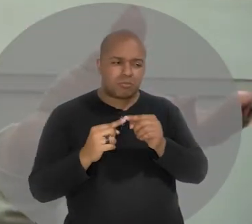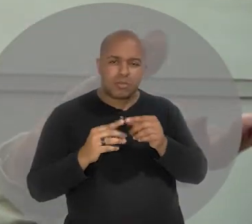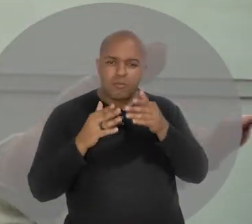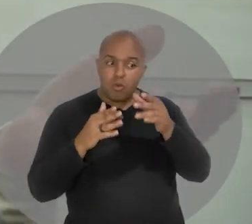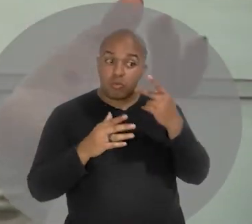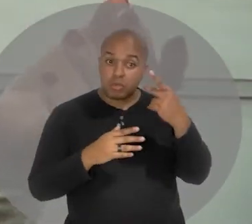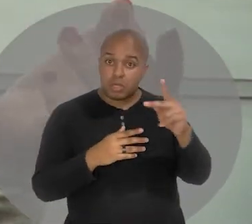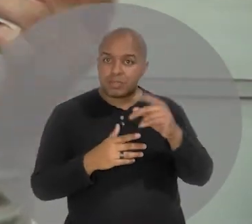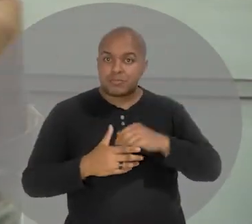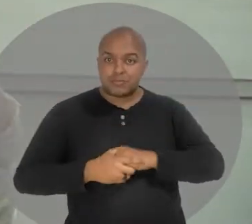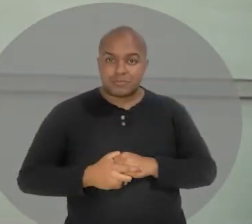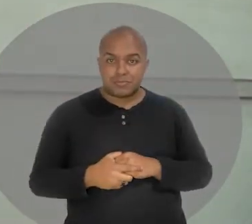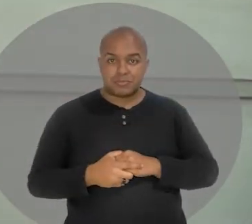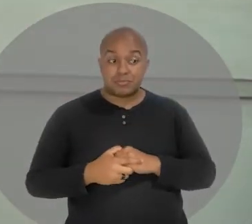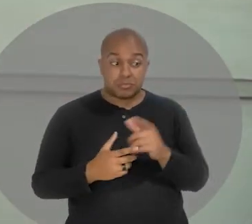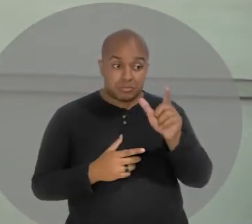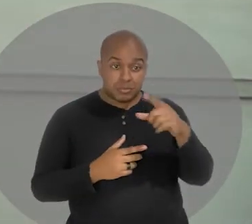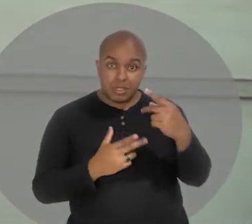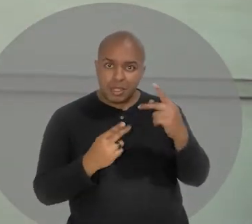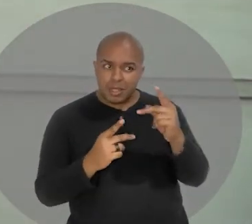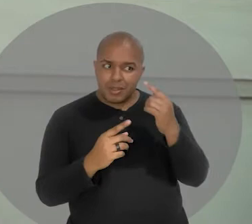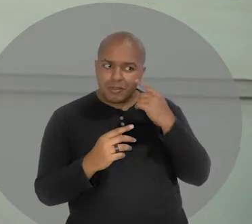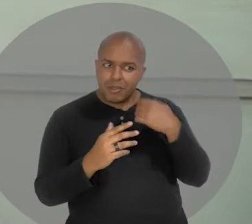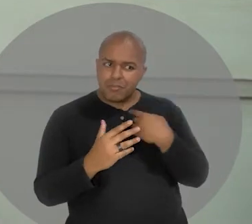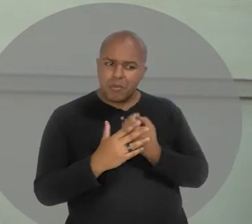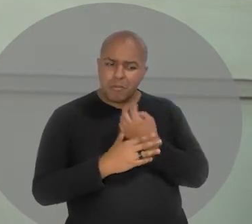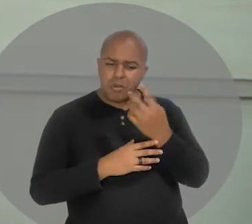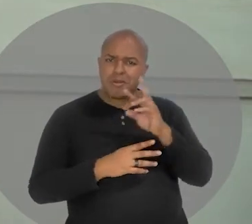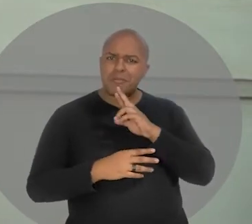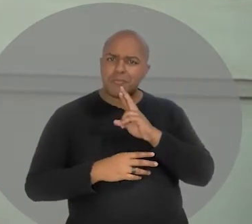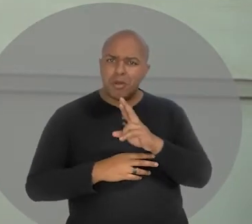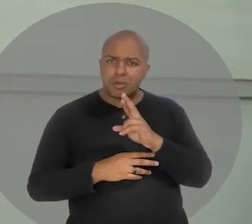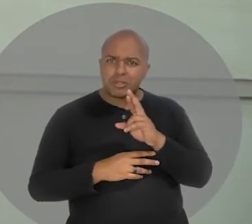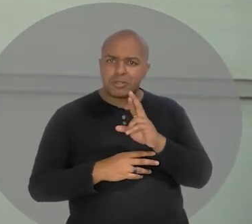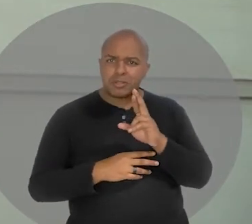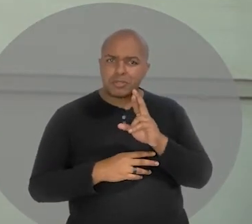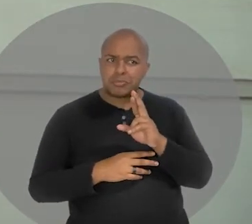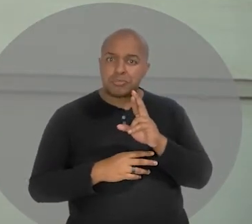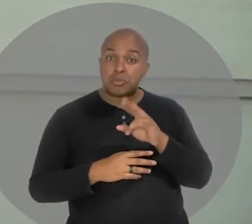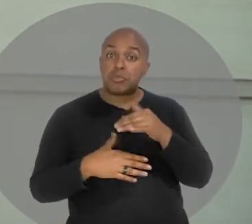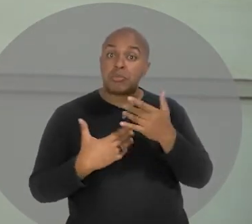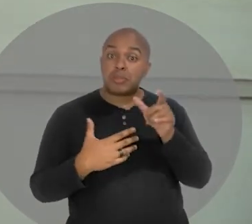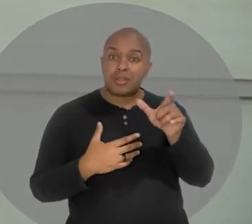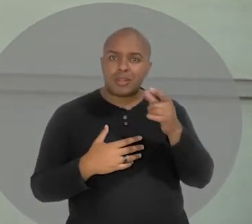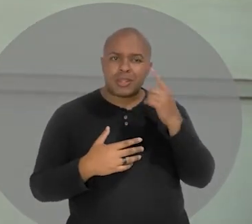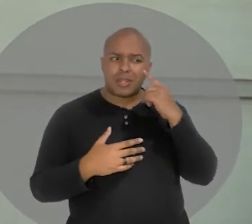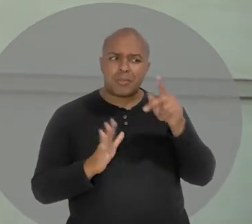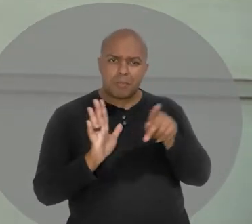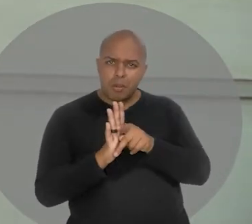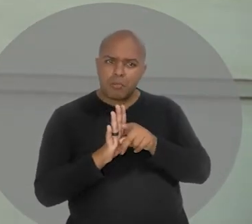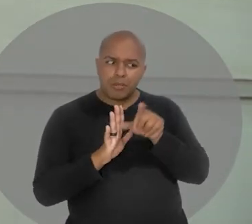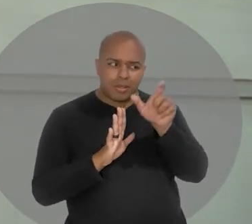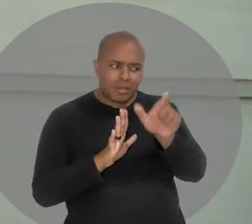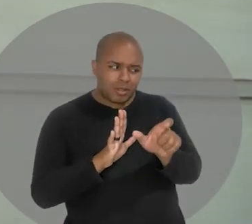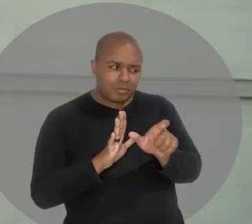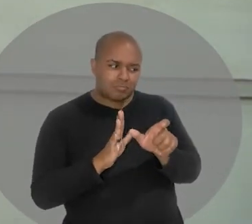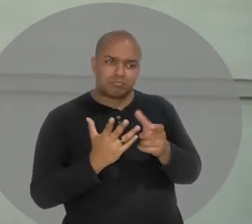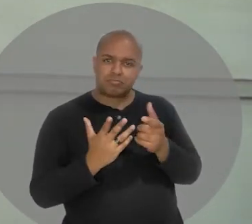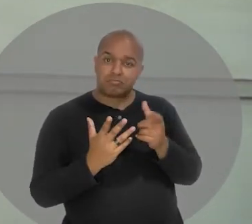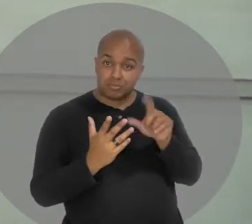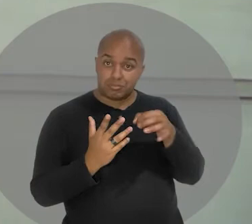nele. E ele dá uma boa resposta quando ele mesmo,